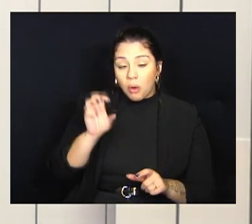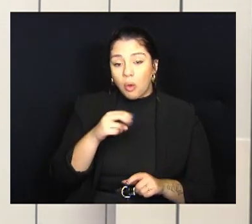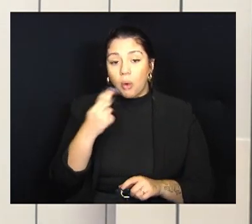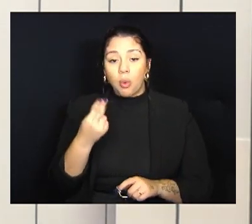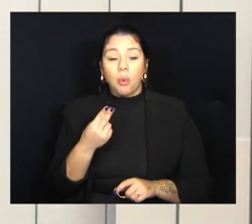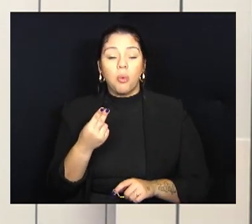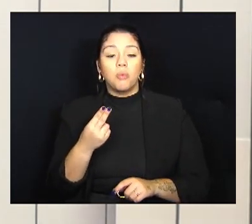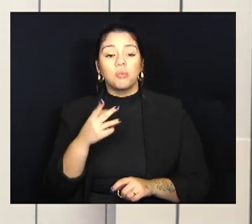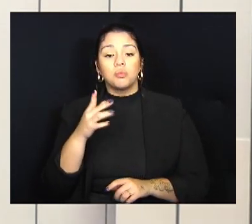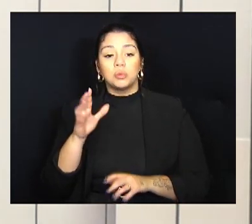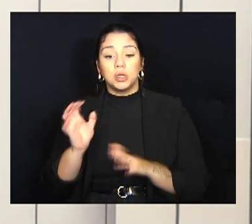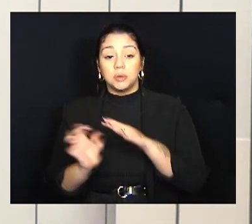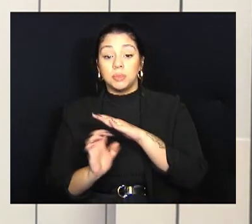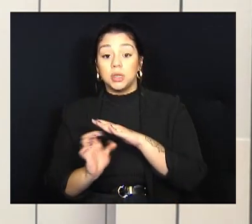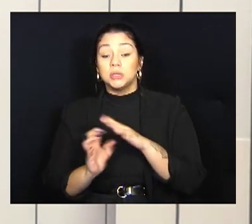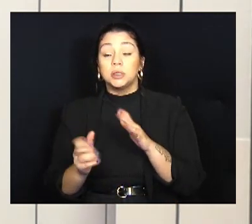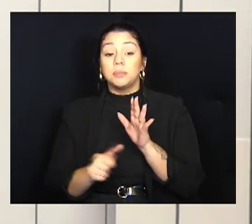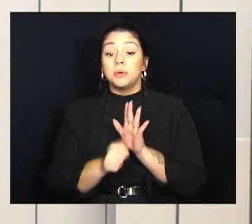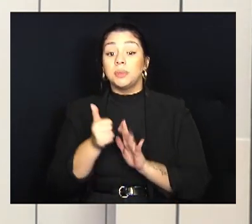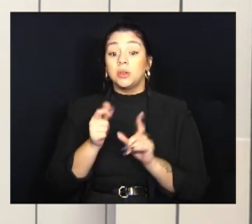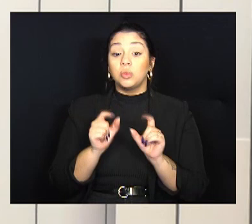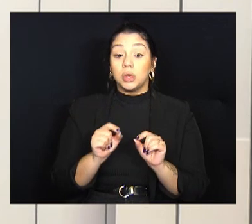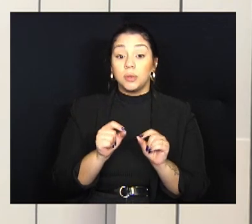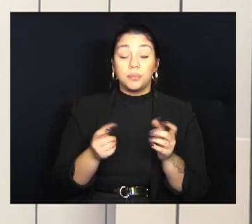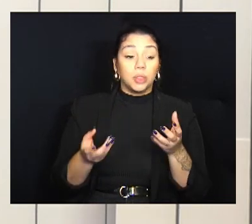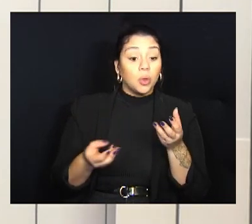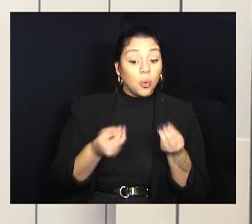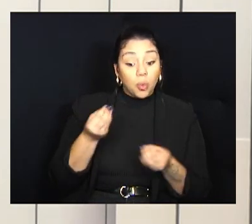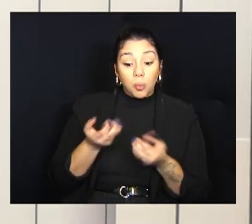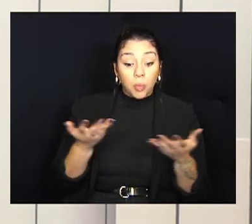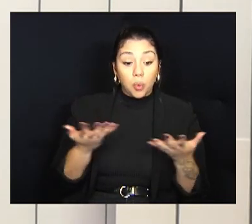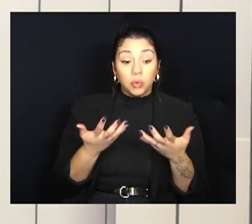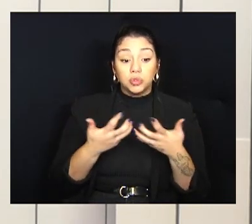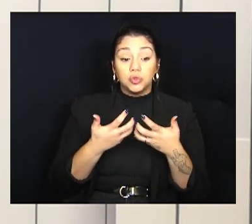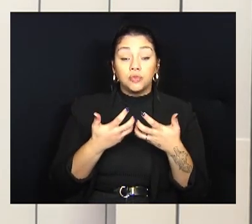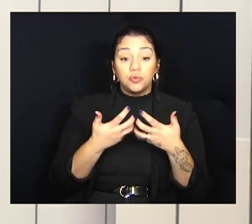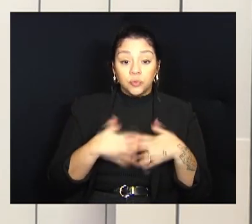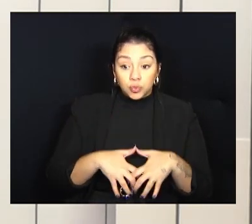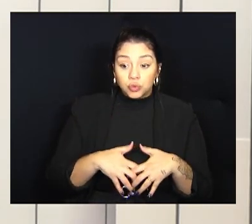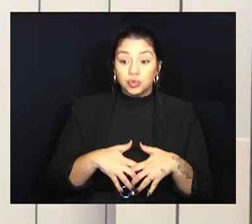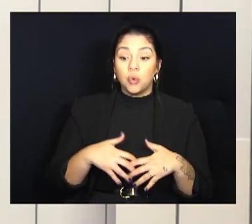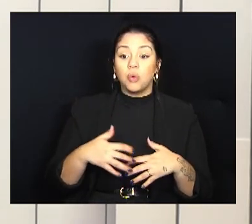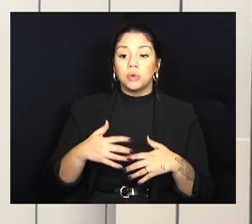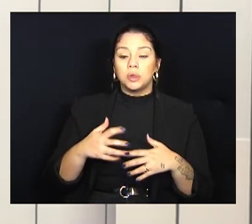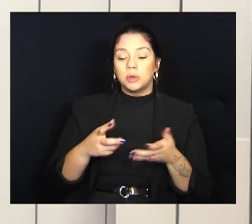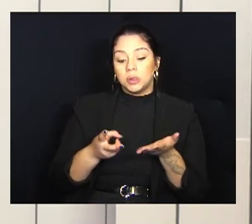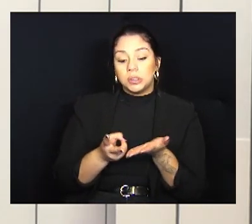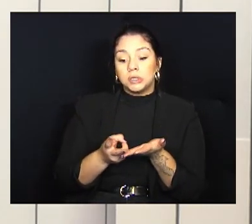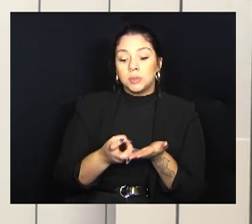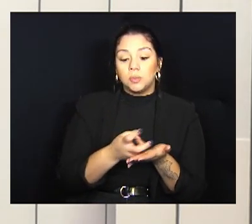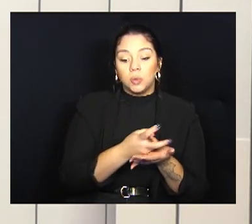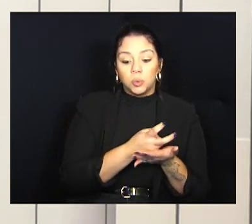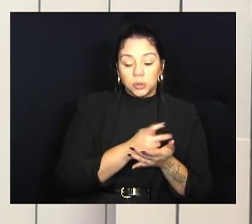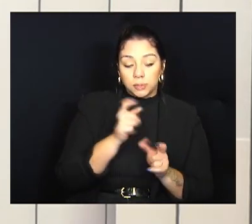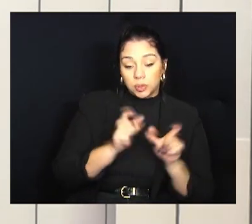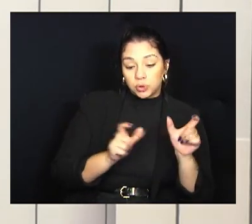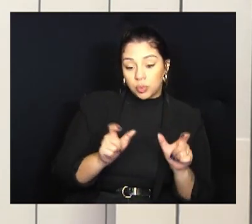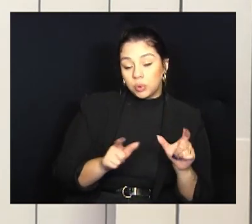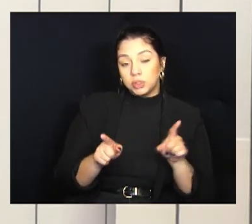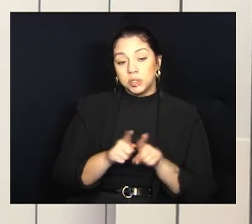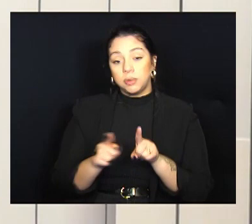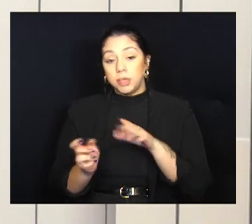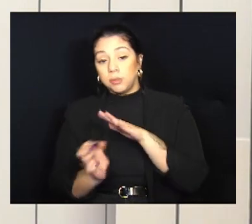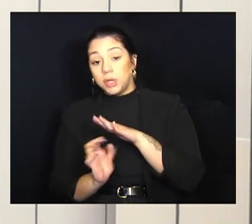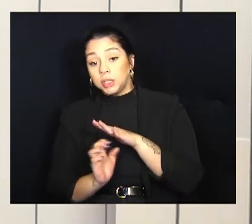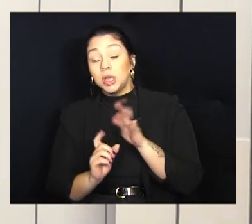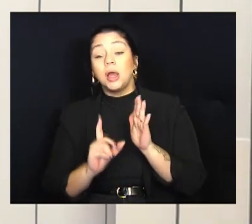jurídicas. Primeiro, como que hoje funciona a tributação para os consumidores, para as empresas, e depois as mudanças. O